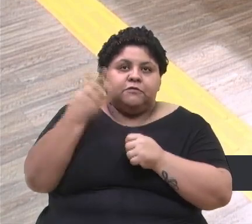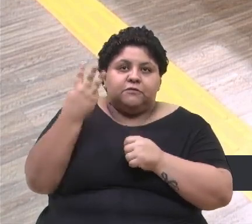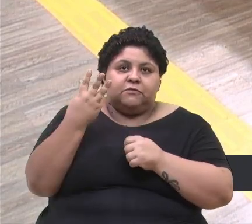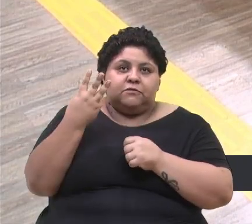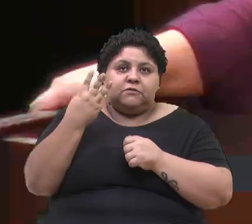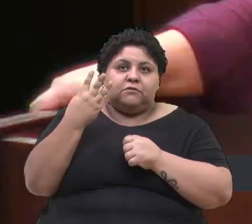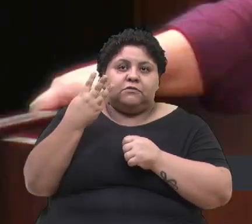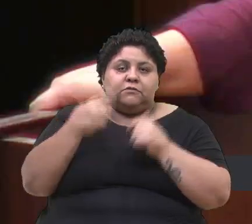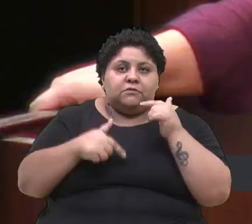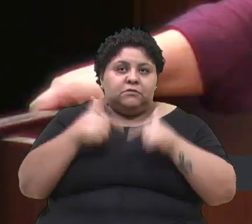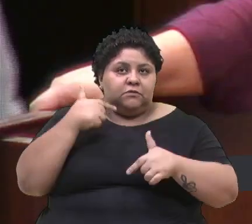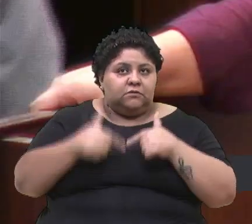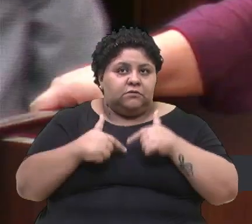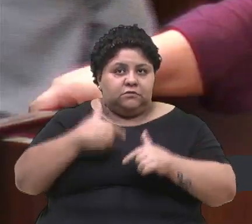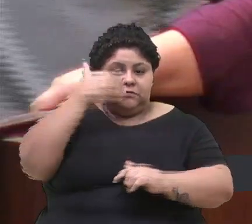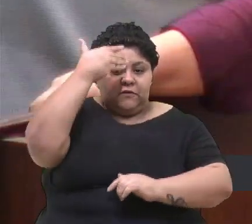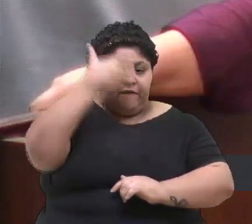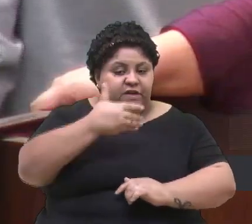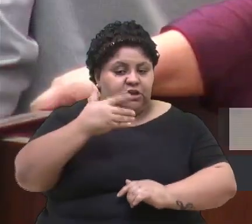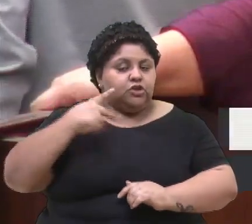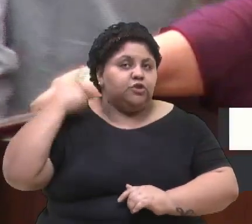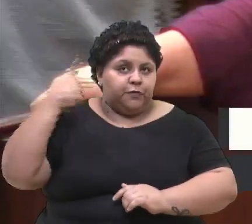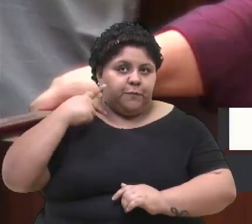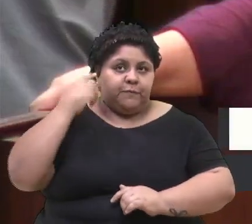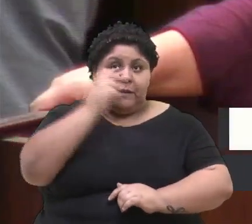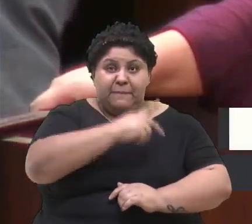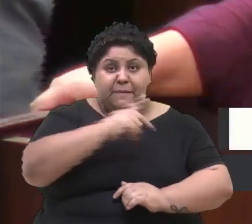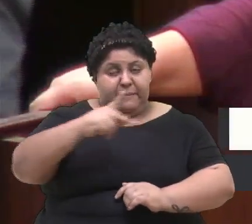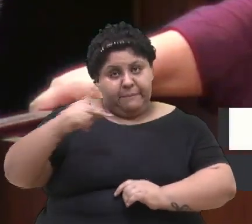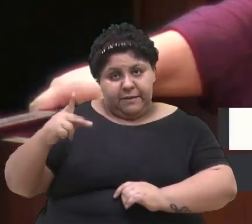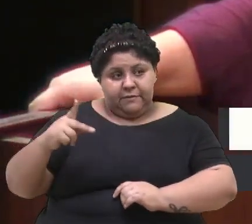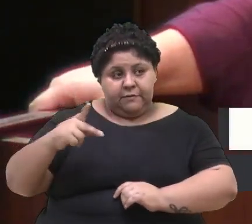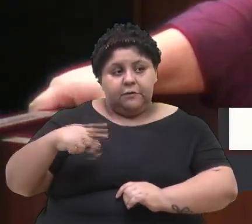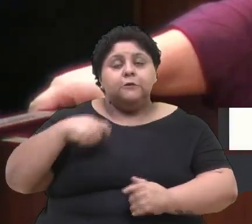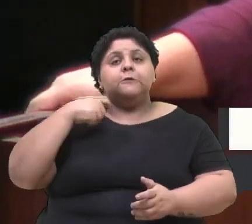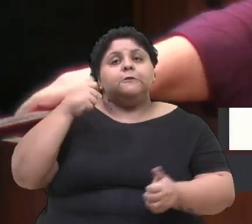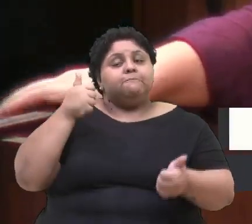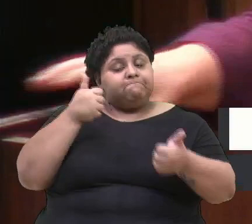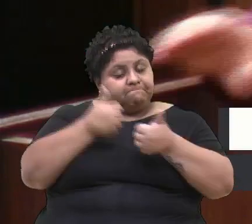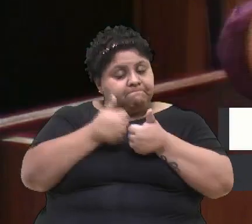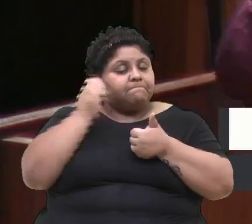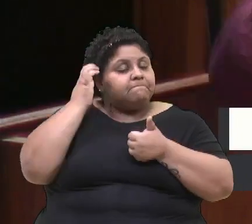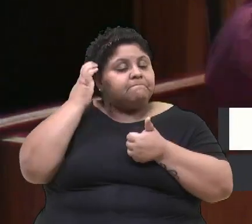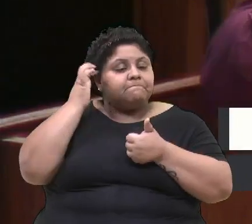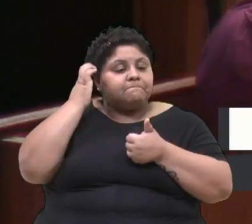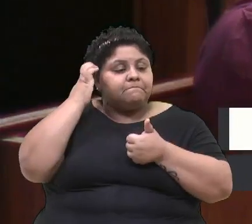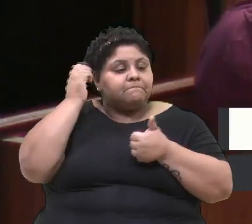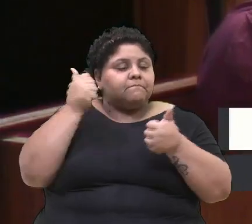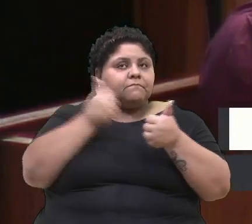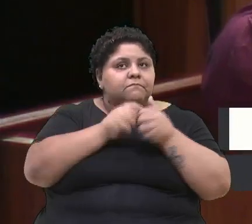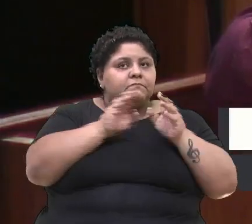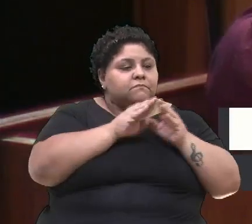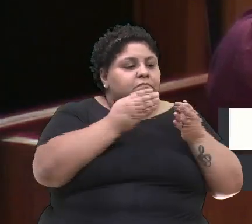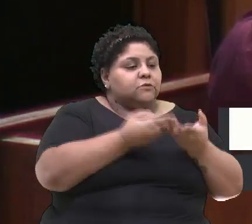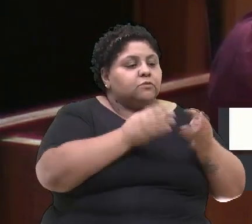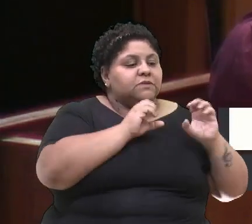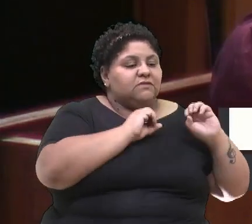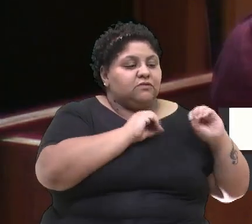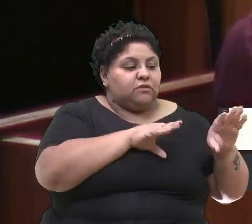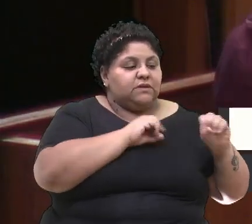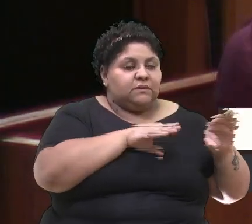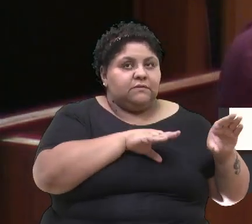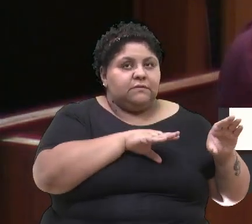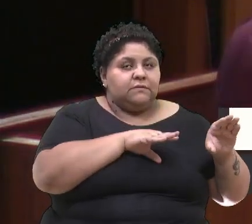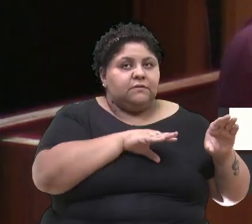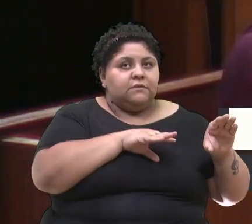na frente parlamentar das PPPs, e juntamente com a Comissão da Educação. E em